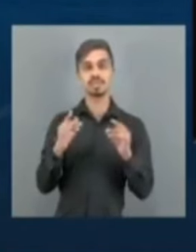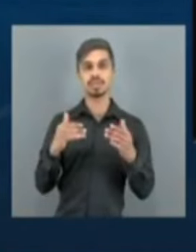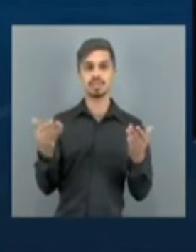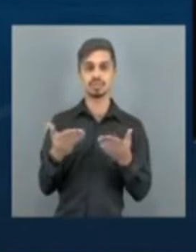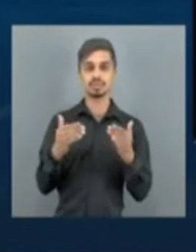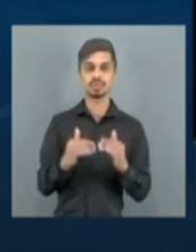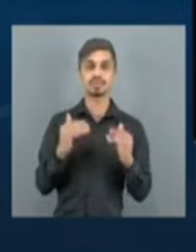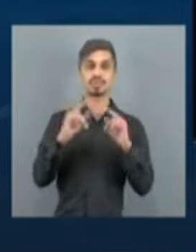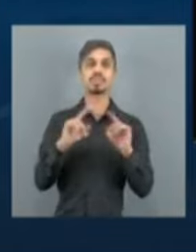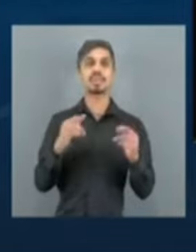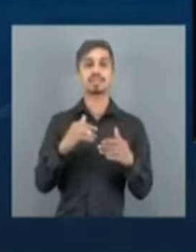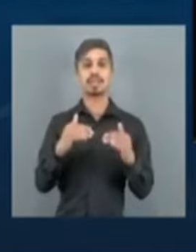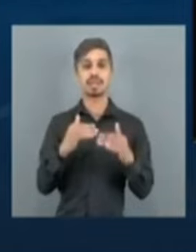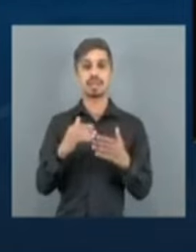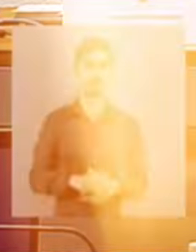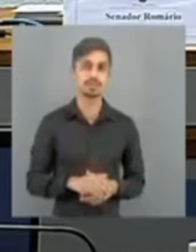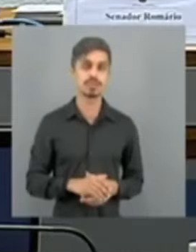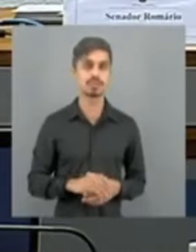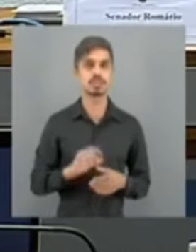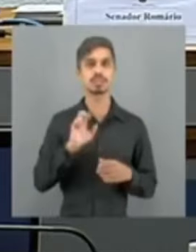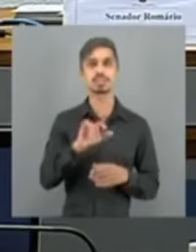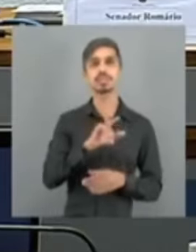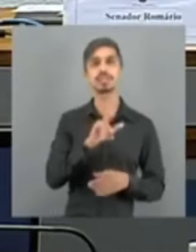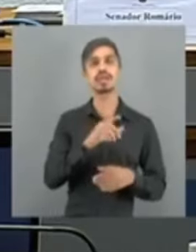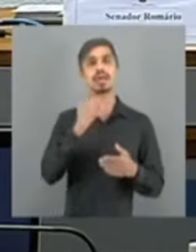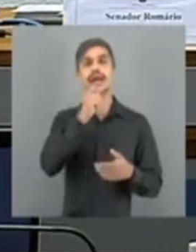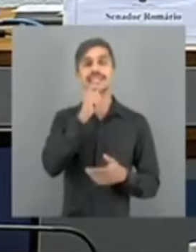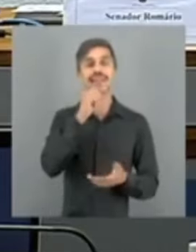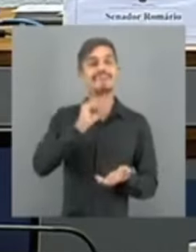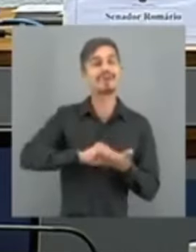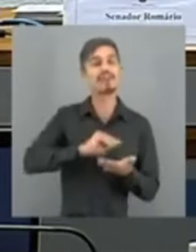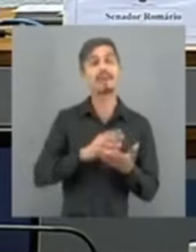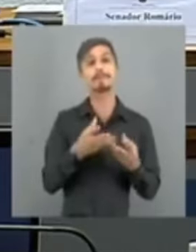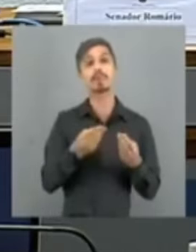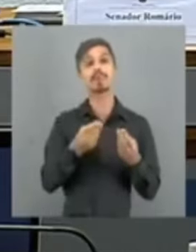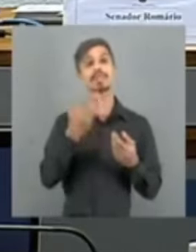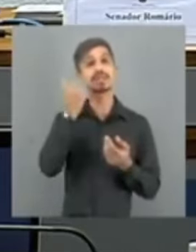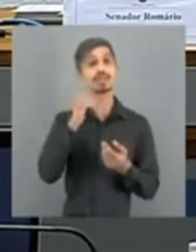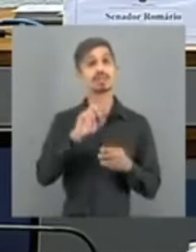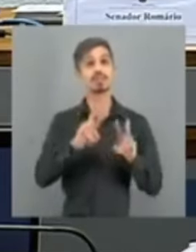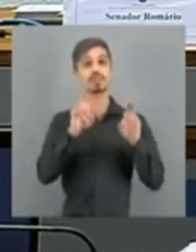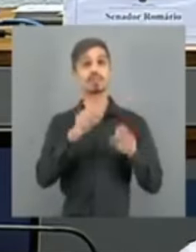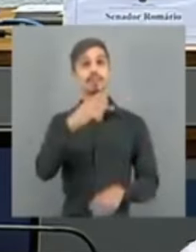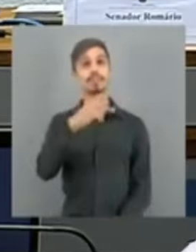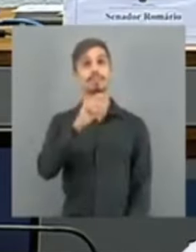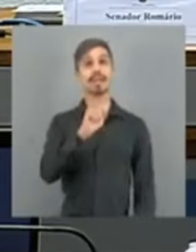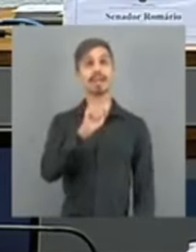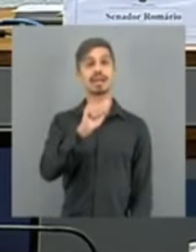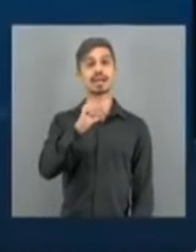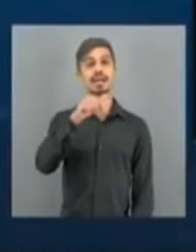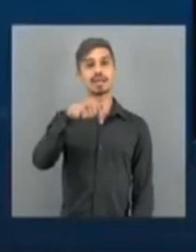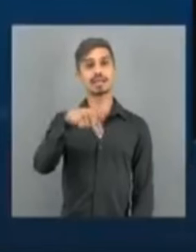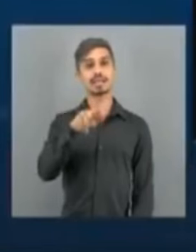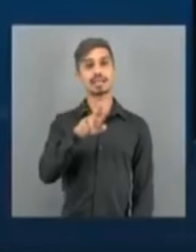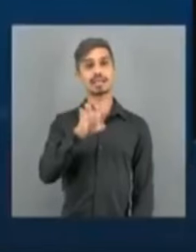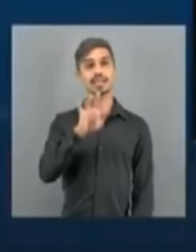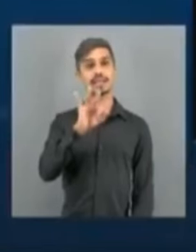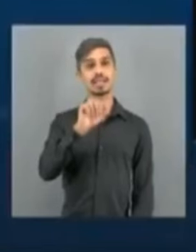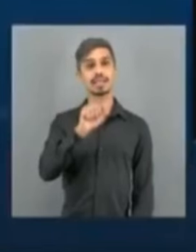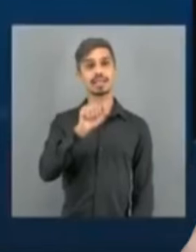não tenho interesse nenhum em subir time, só posso ganhar dinheiro com ele caindo. E que não sabemos ainda do caso Paquetá.